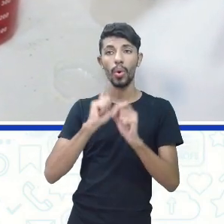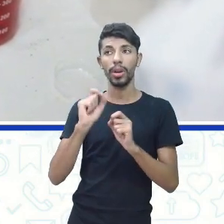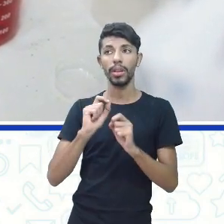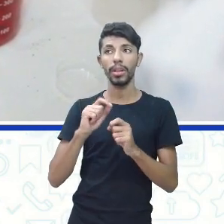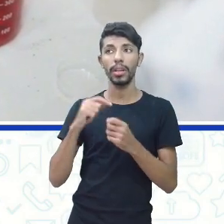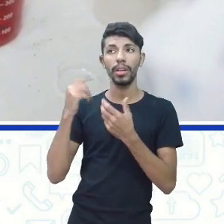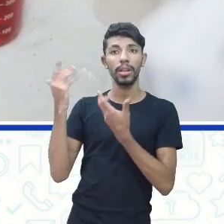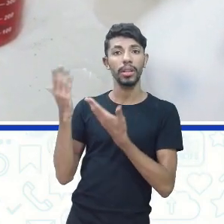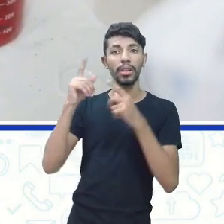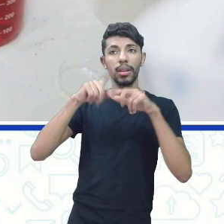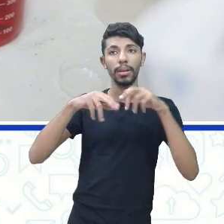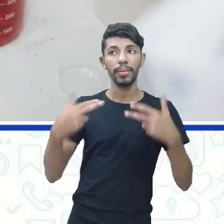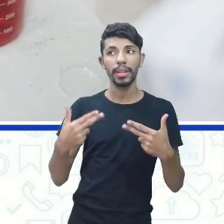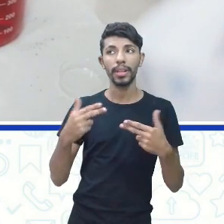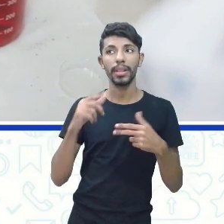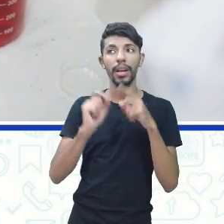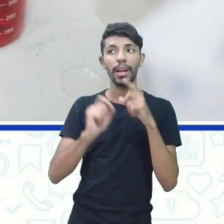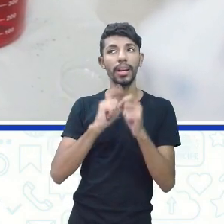são